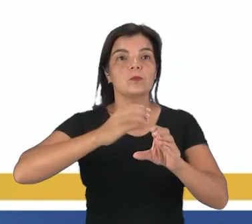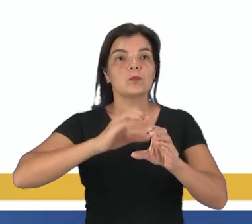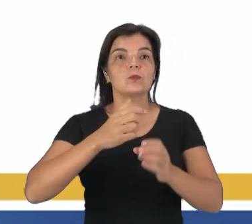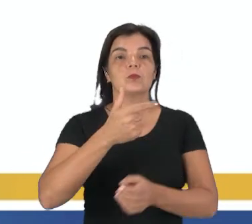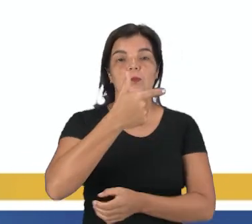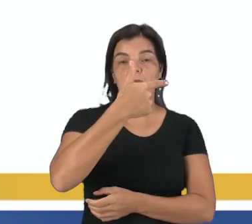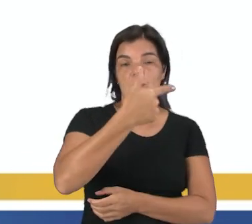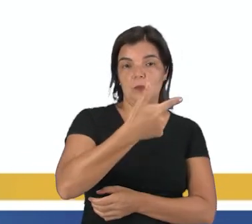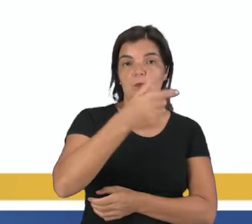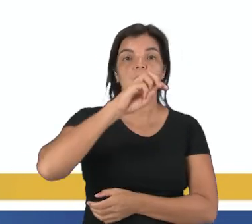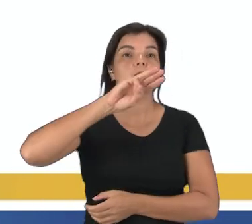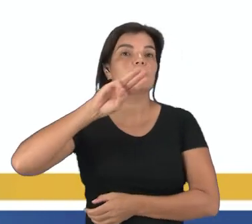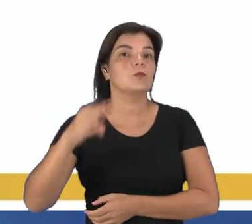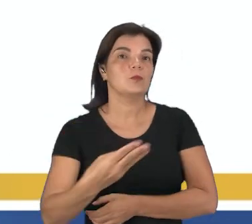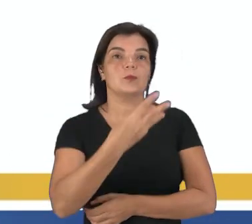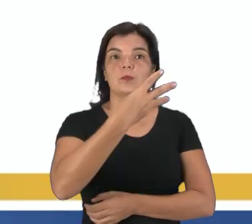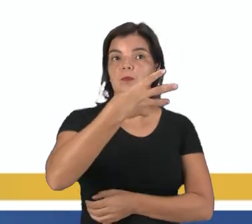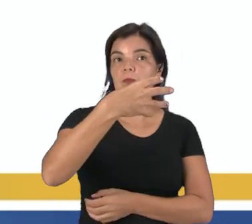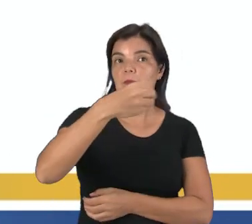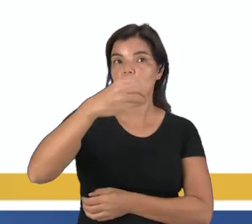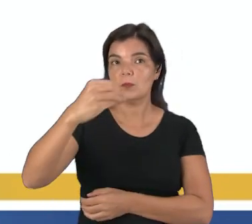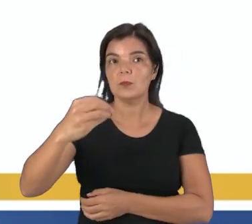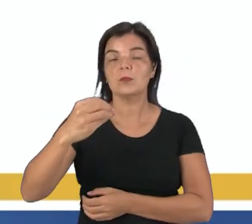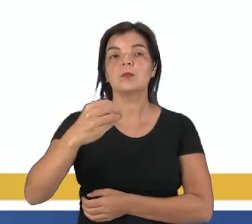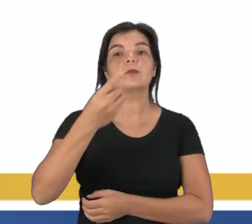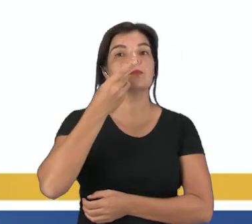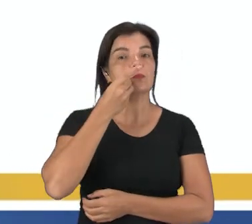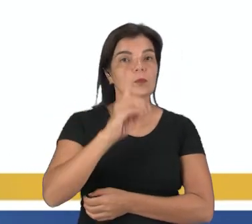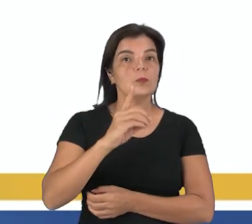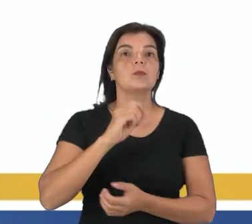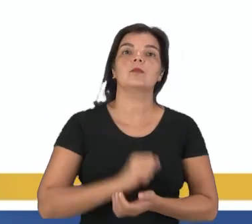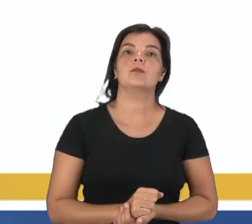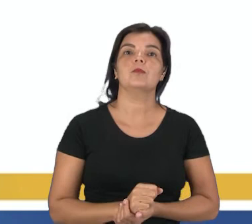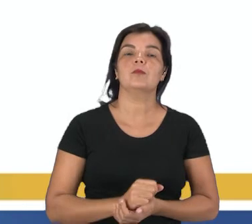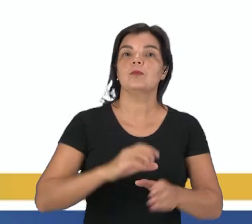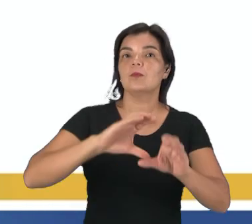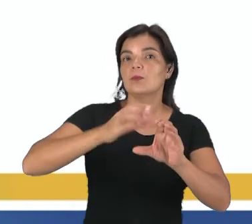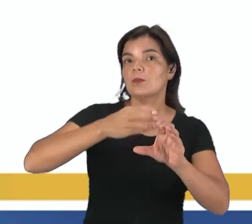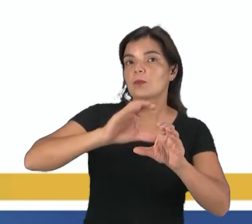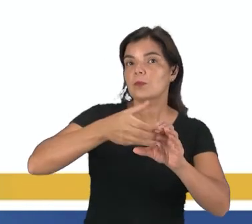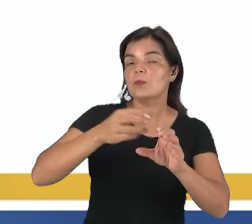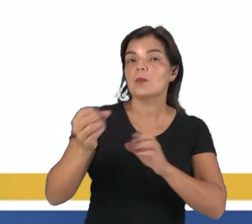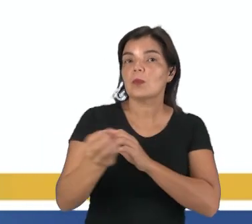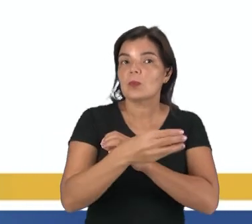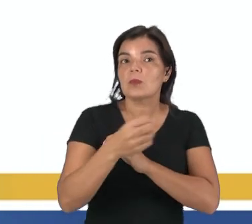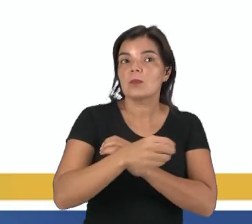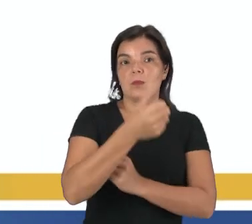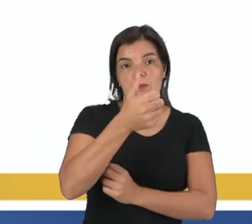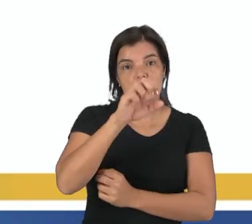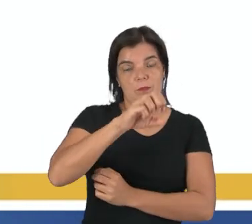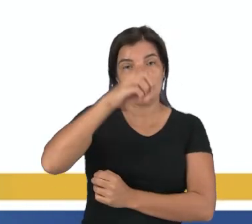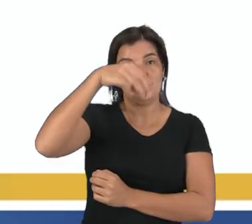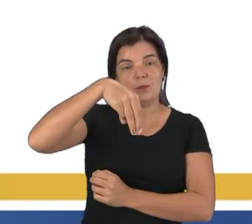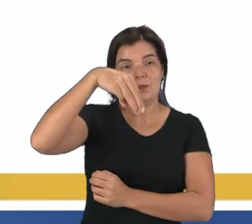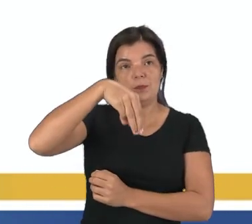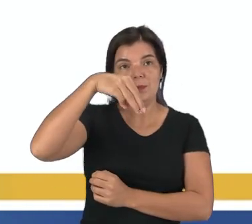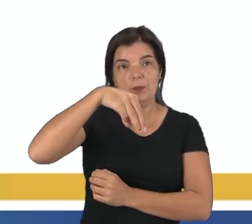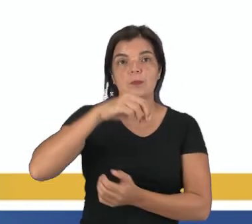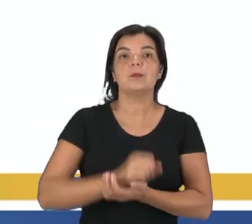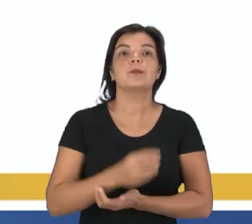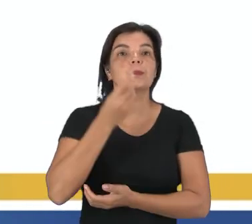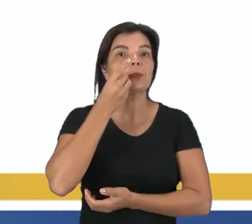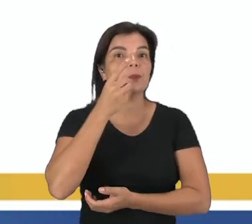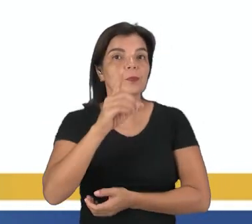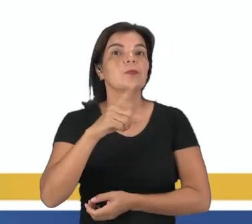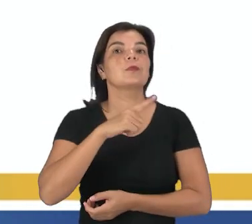gastar 2.400 litros. Isso em um dia. Como as torneiras novas passam por apenas 15 minutos ligadas por